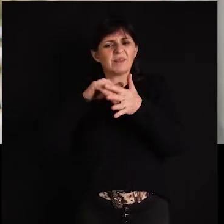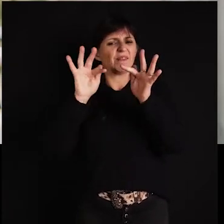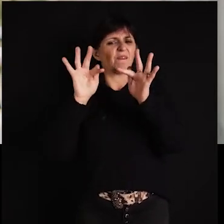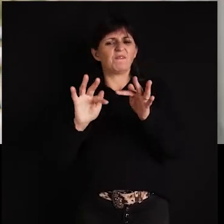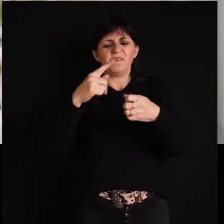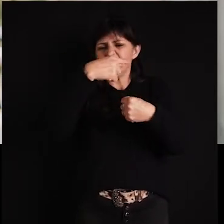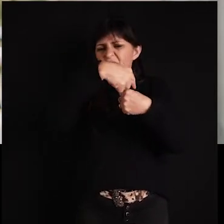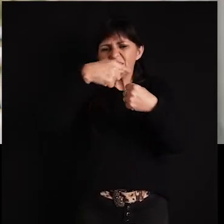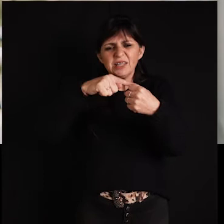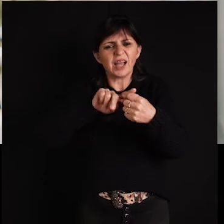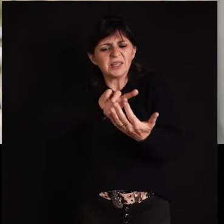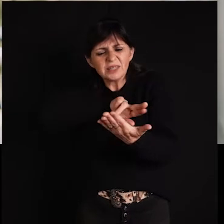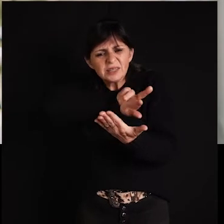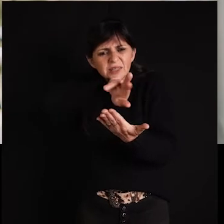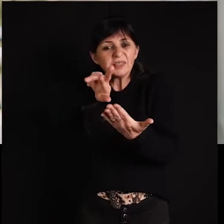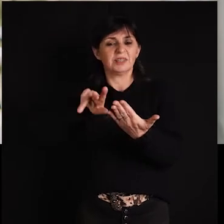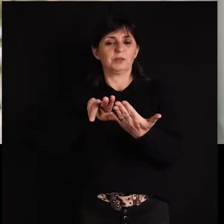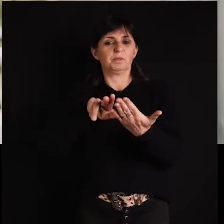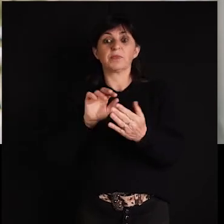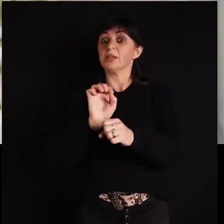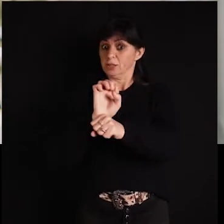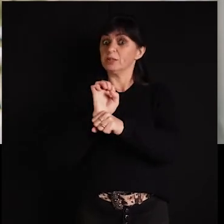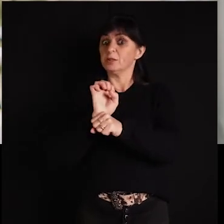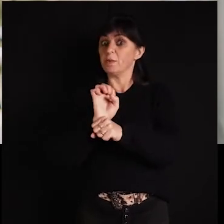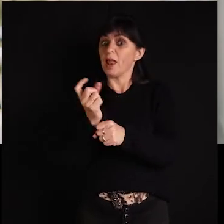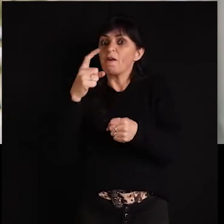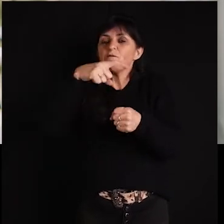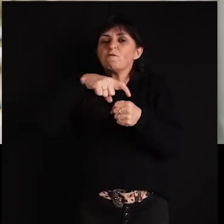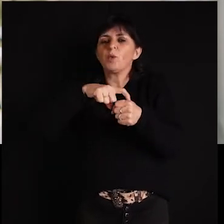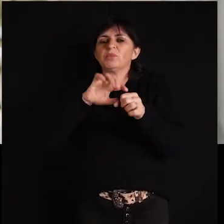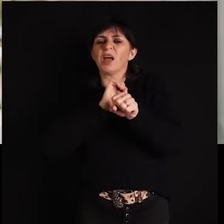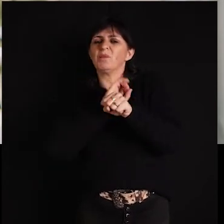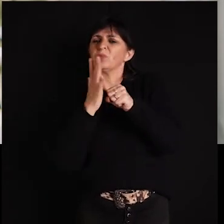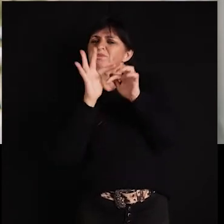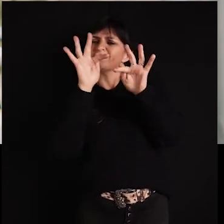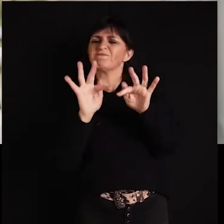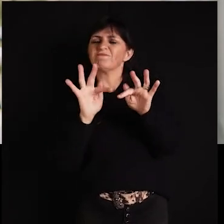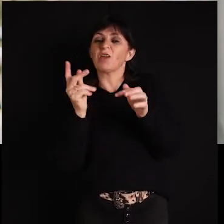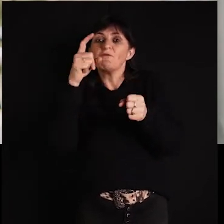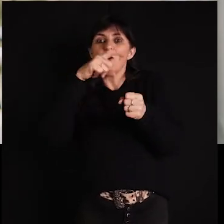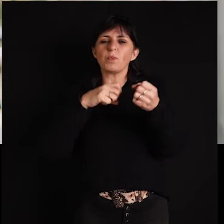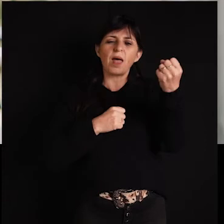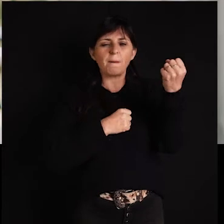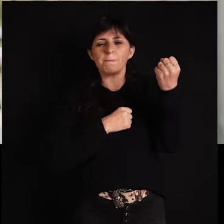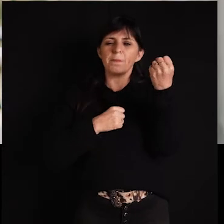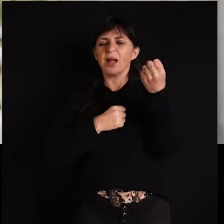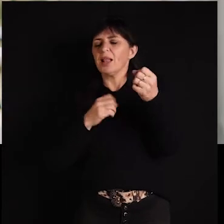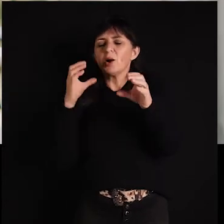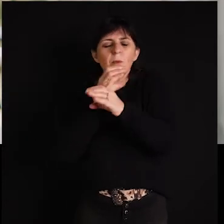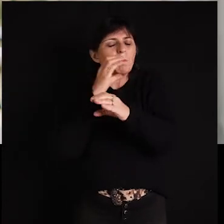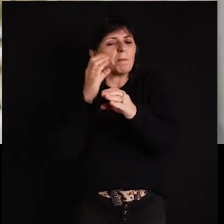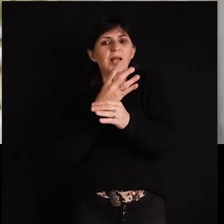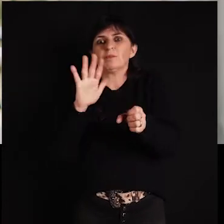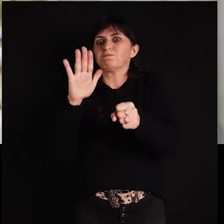cidades. E a gente espera que quando a coisa voltar ao normal é ver os bailes lotados de novo,